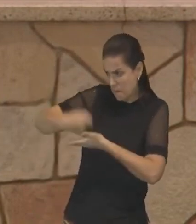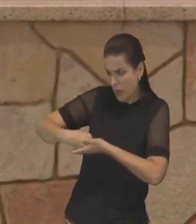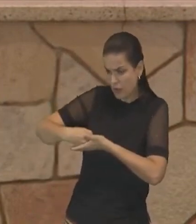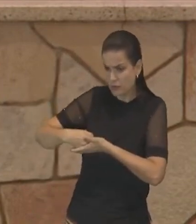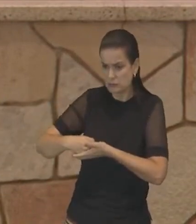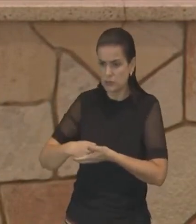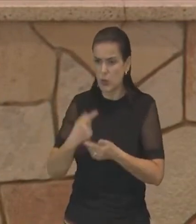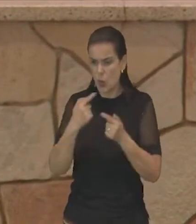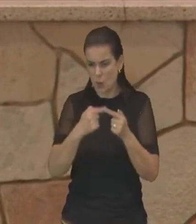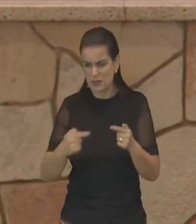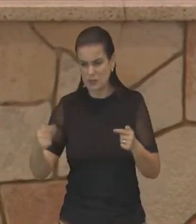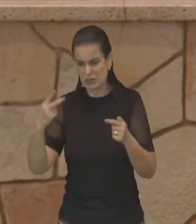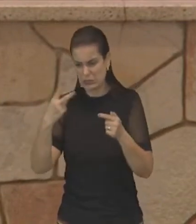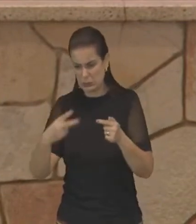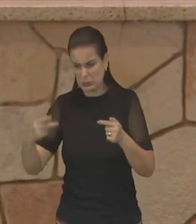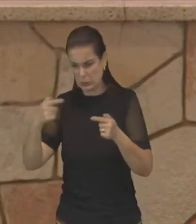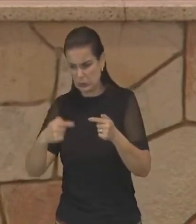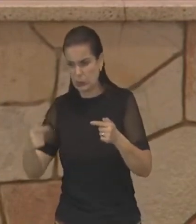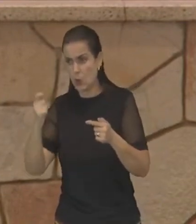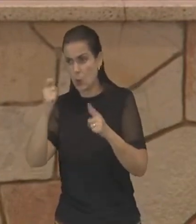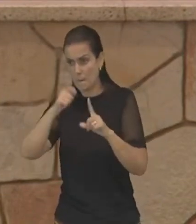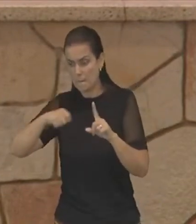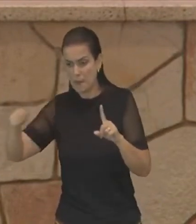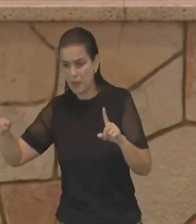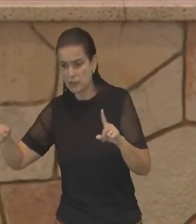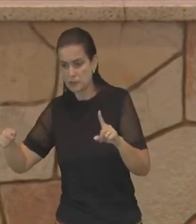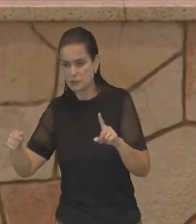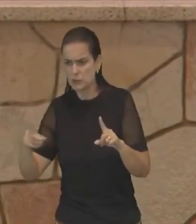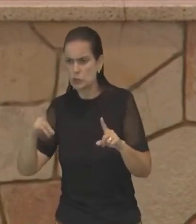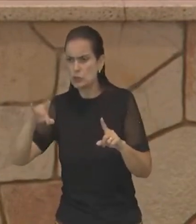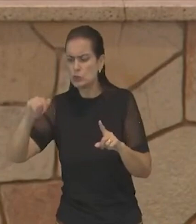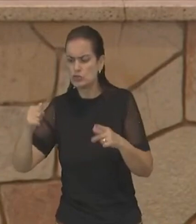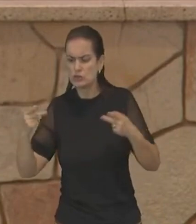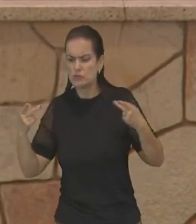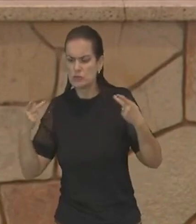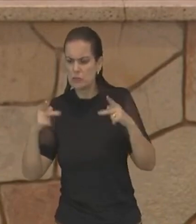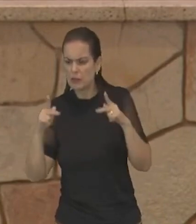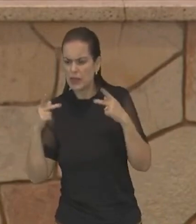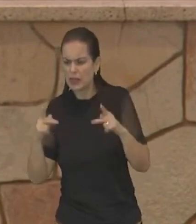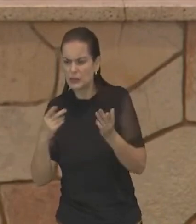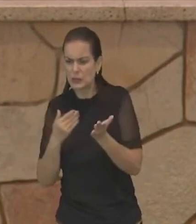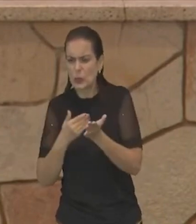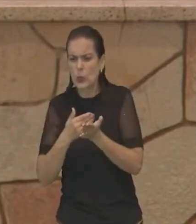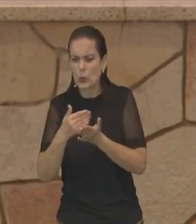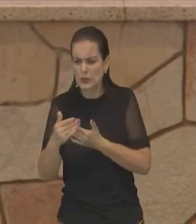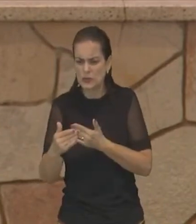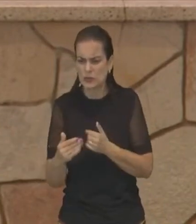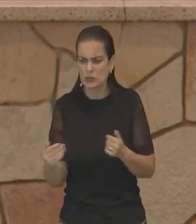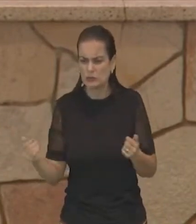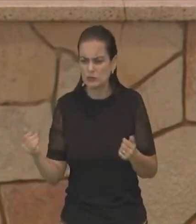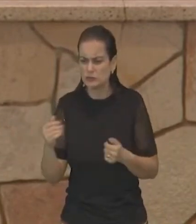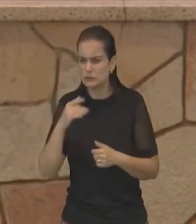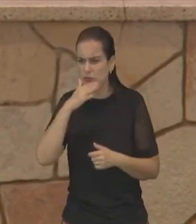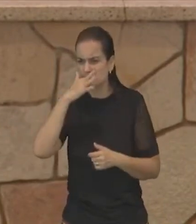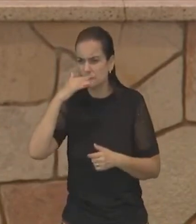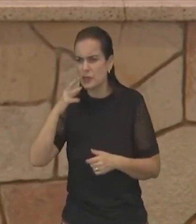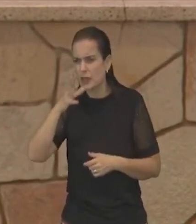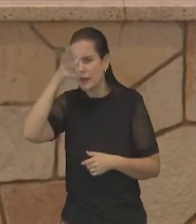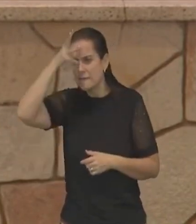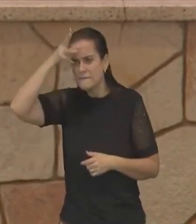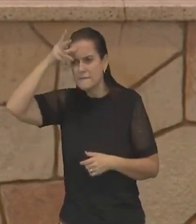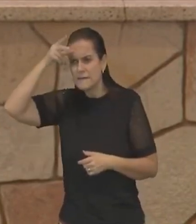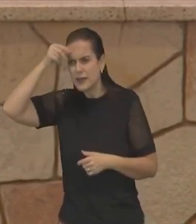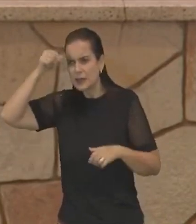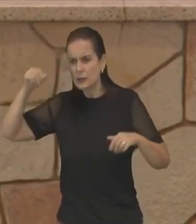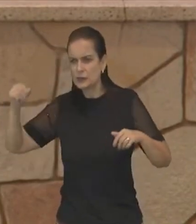Passou uma semana, 2, 3, 1 mês, 2 meses, um dia ele estava pregando, começou a pregar e começou a entrar um cheiro de frango pela igreja,